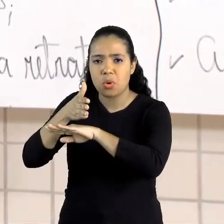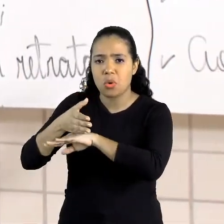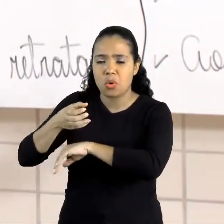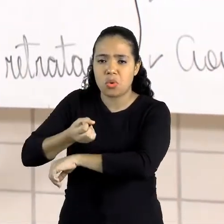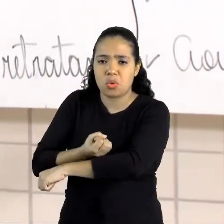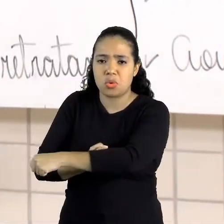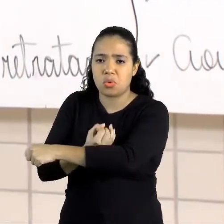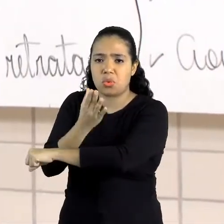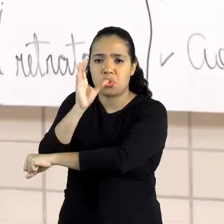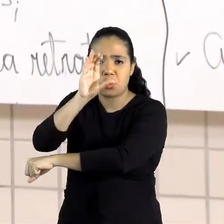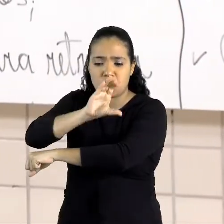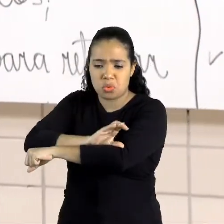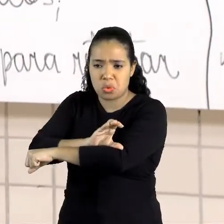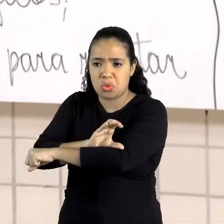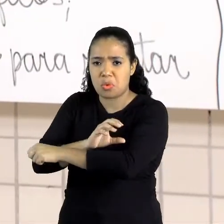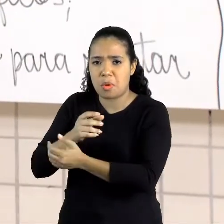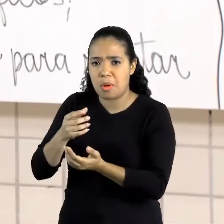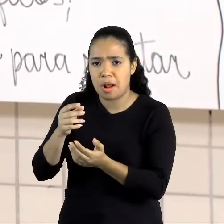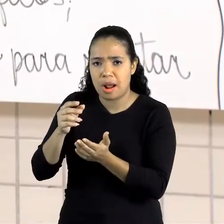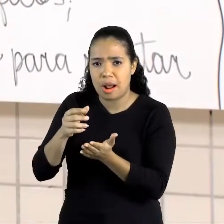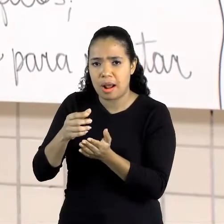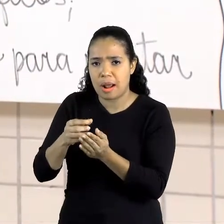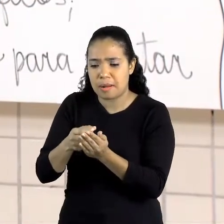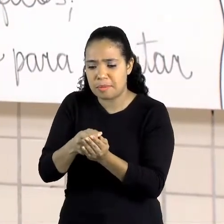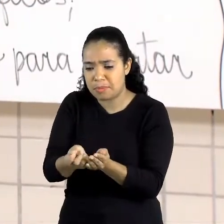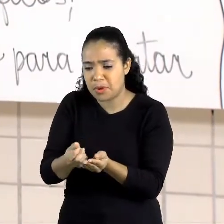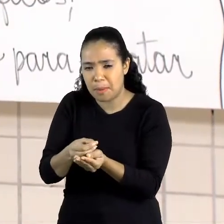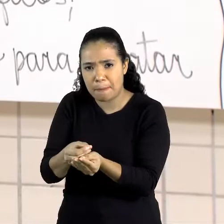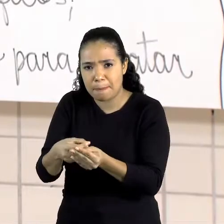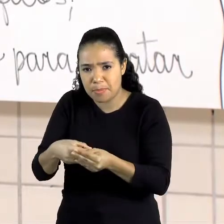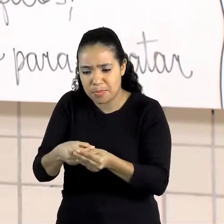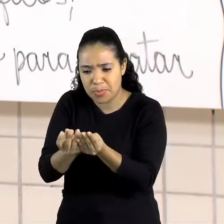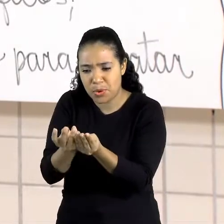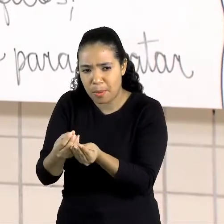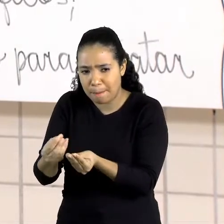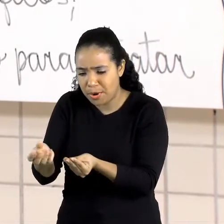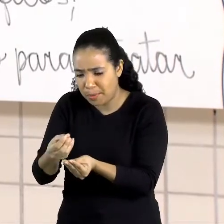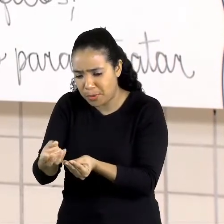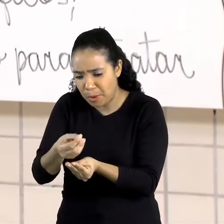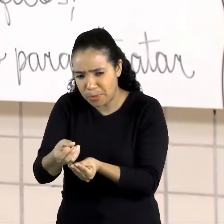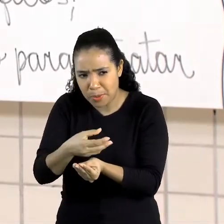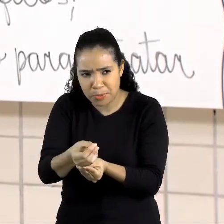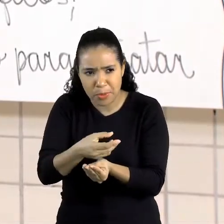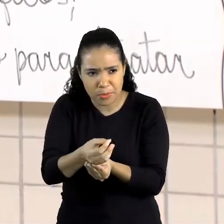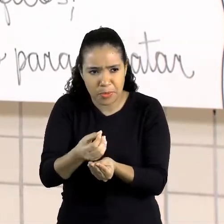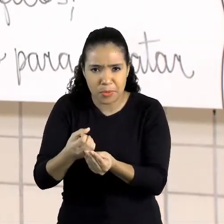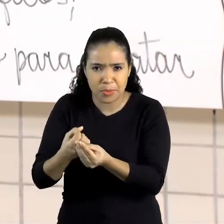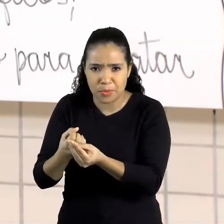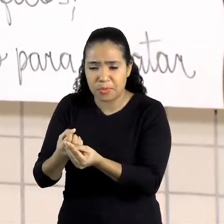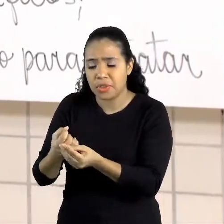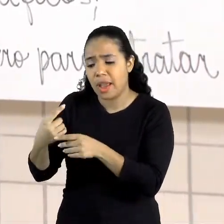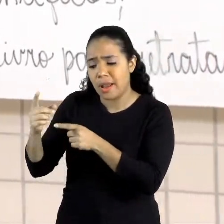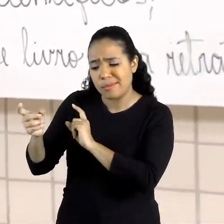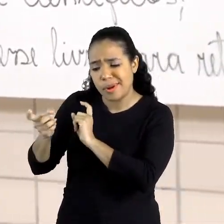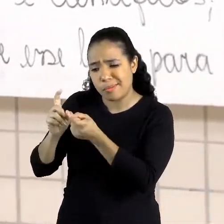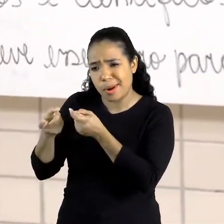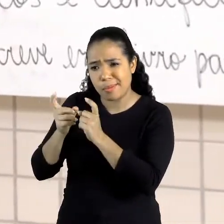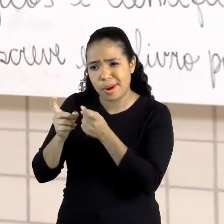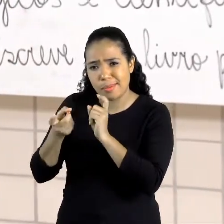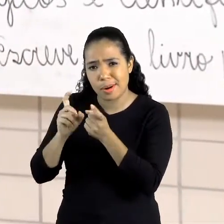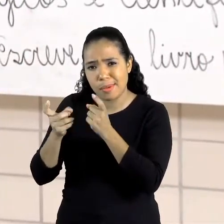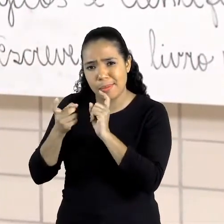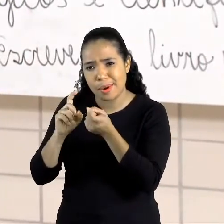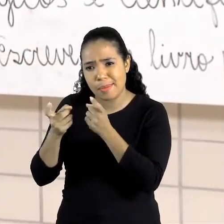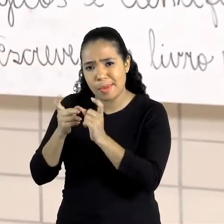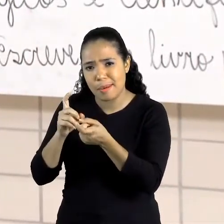na Inglaterra, jogar carta com os amigos. E lá, conversa vai, conversa vem, eles comentando todos os